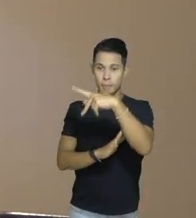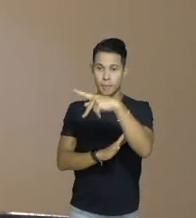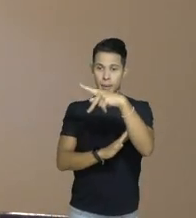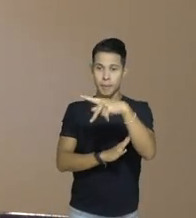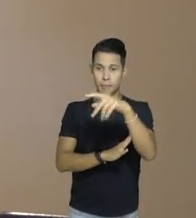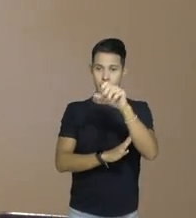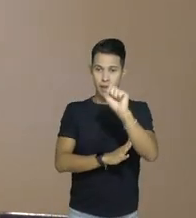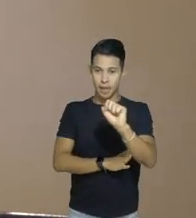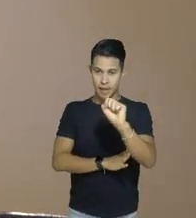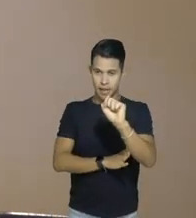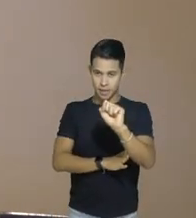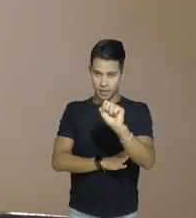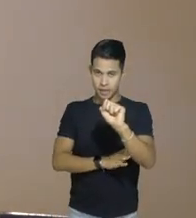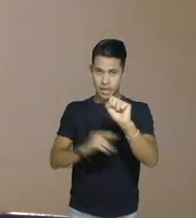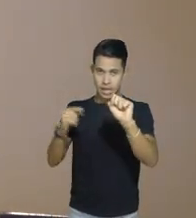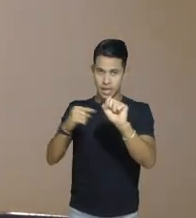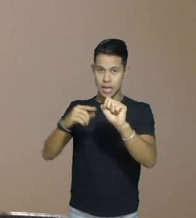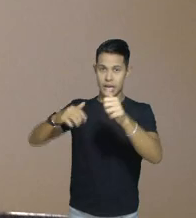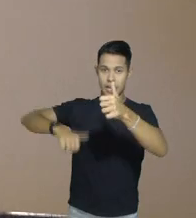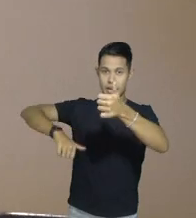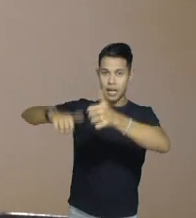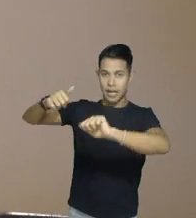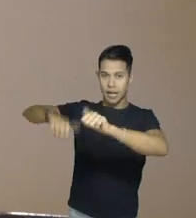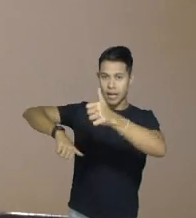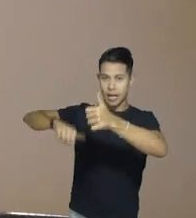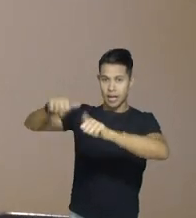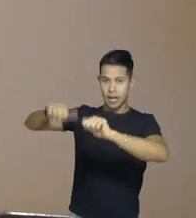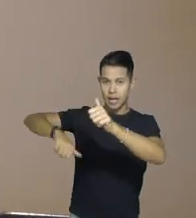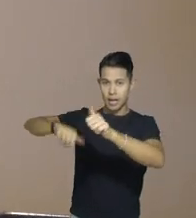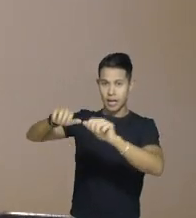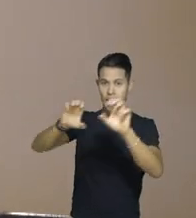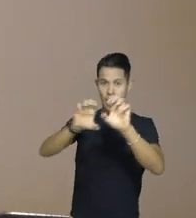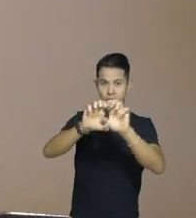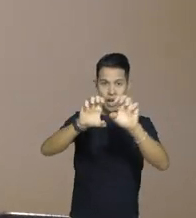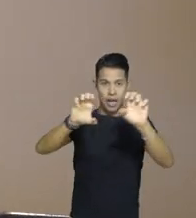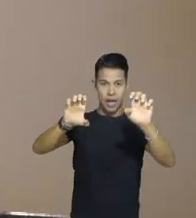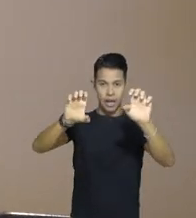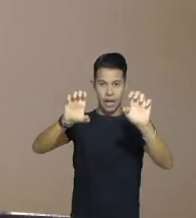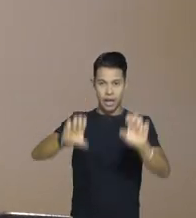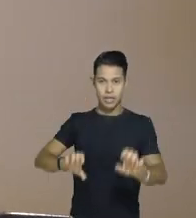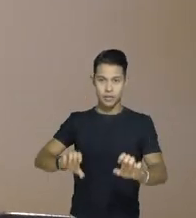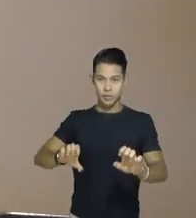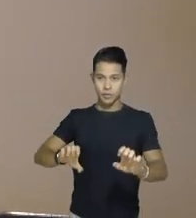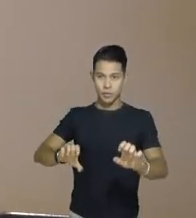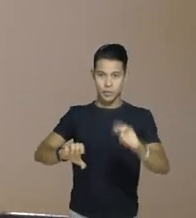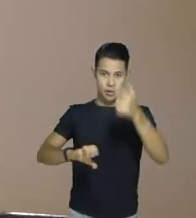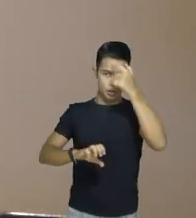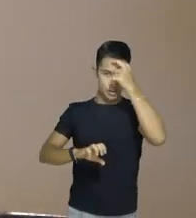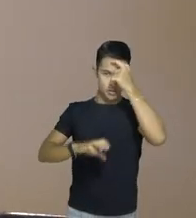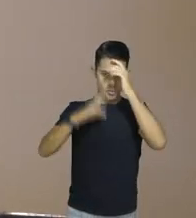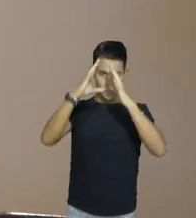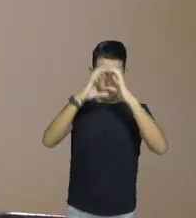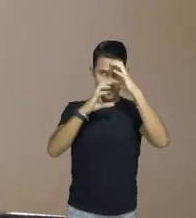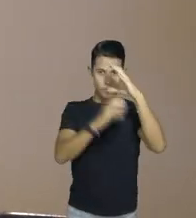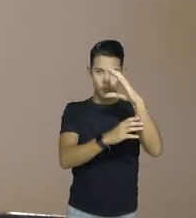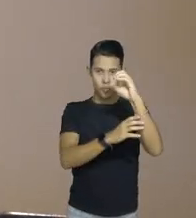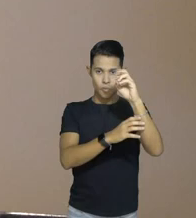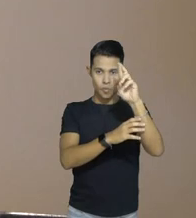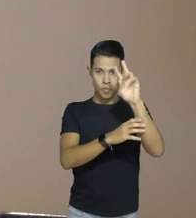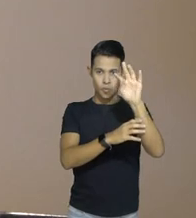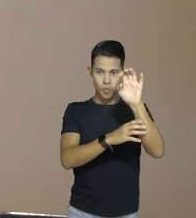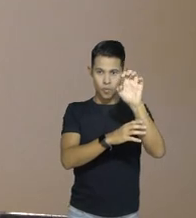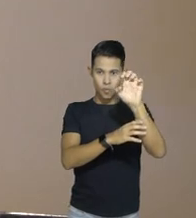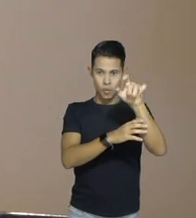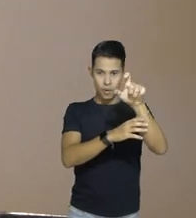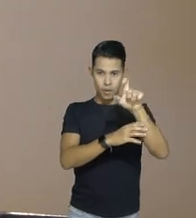de um teste. Ele avalia aquela estrutura do córtex lá e o que aquela estrutura faz e o